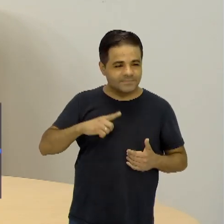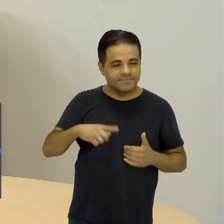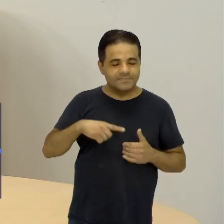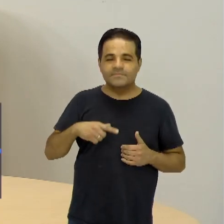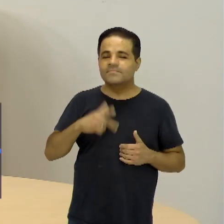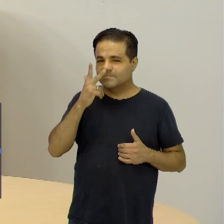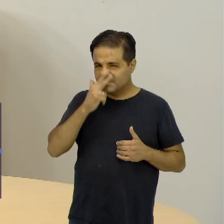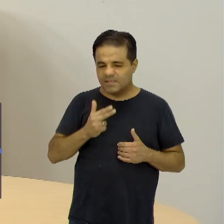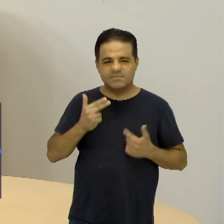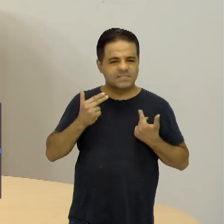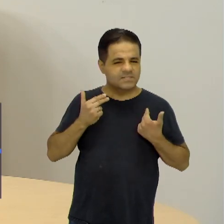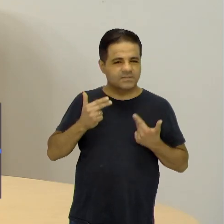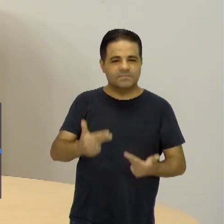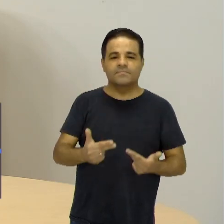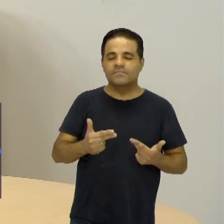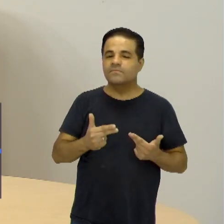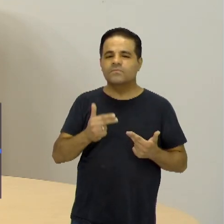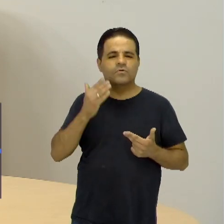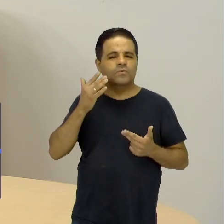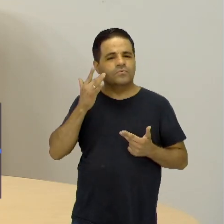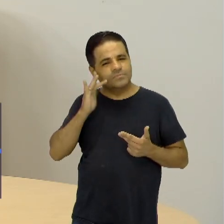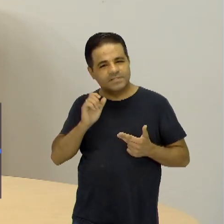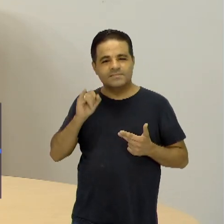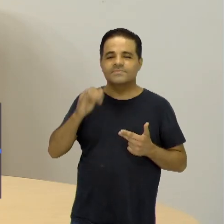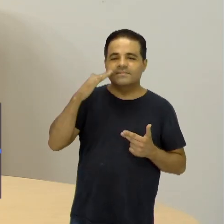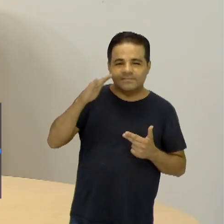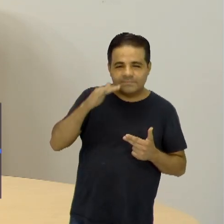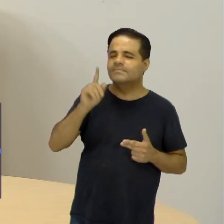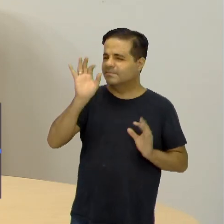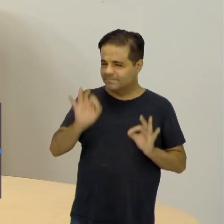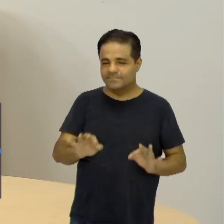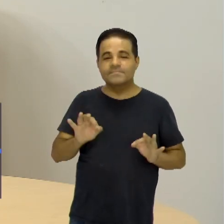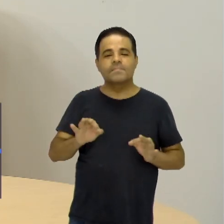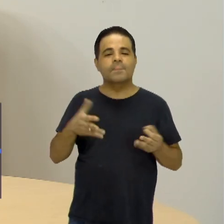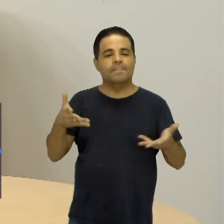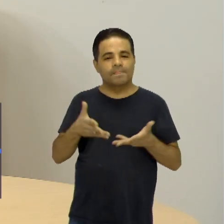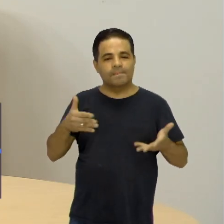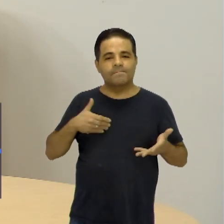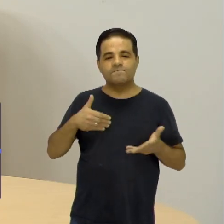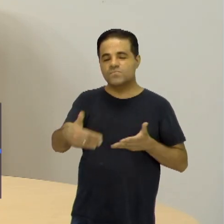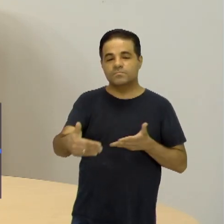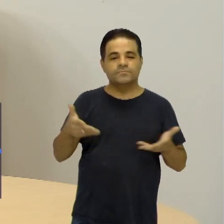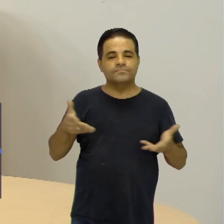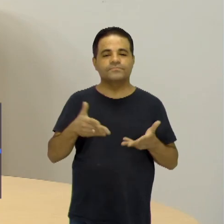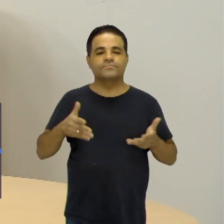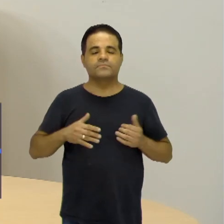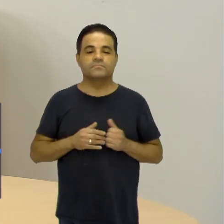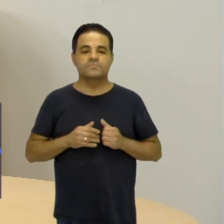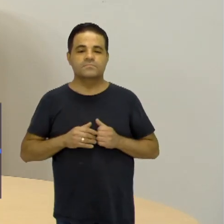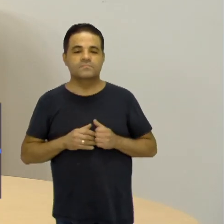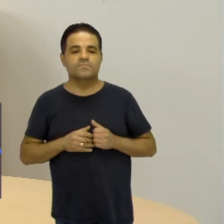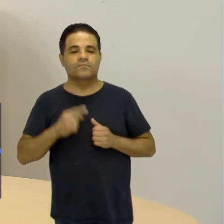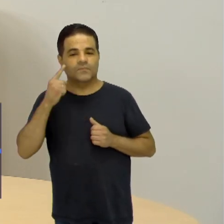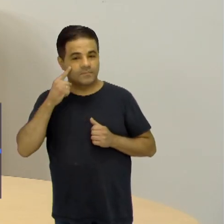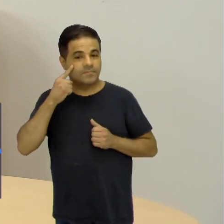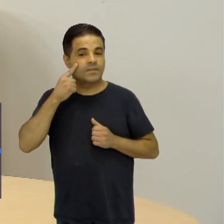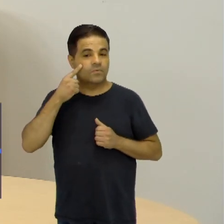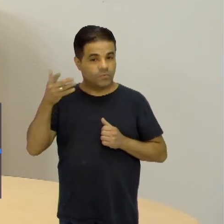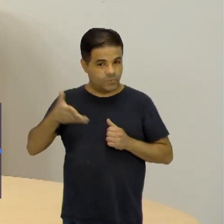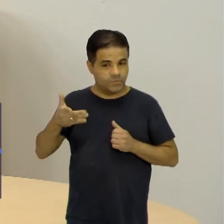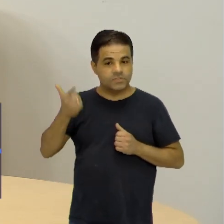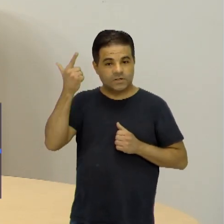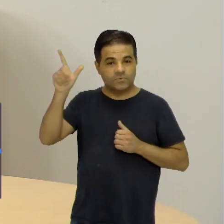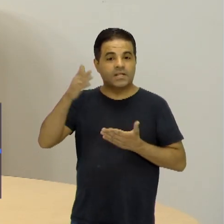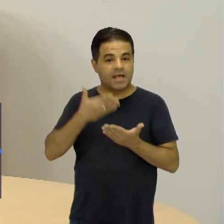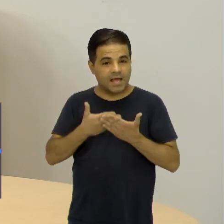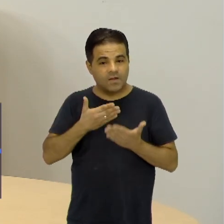meio redundante quando eu fui ler completo, não sei se vocês entenderam, mas é isso. Gente, o que a gente vai fazer hoje então? Vocês viram na outra aula